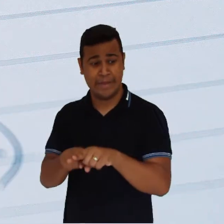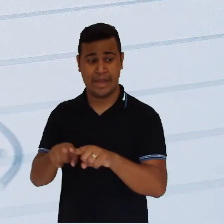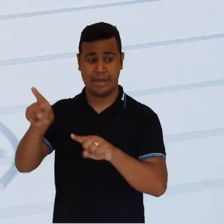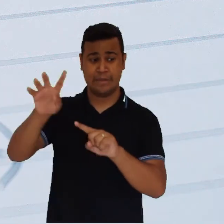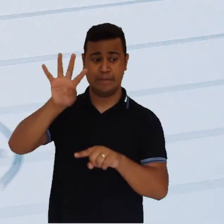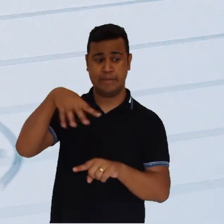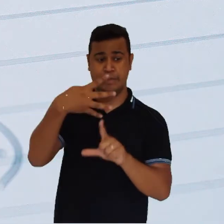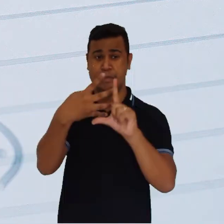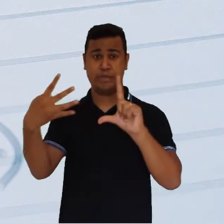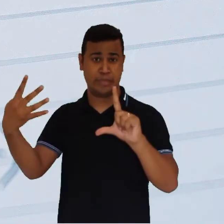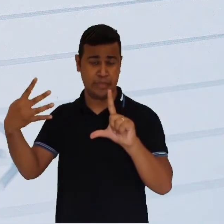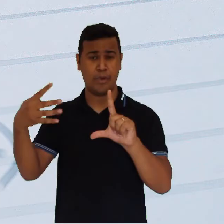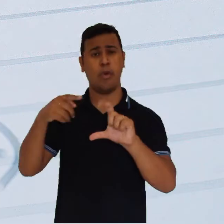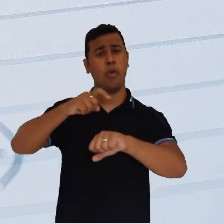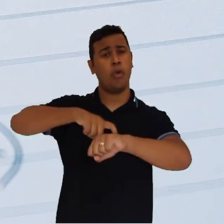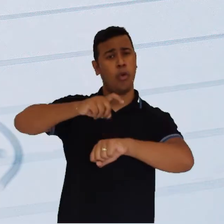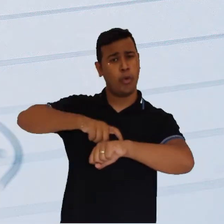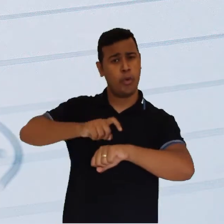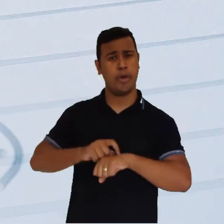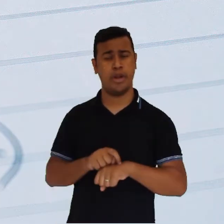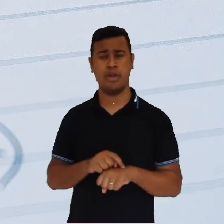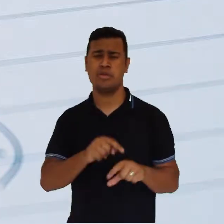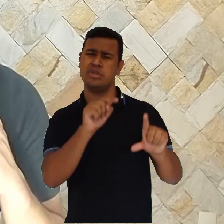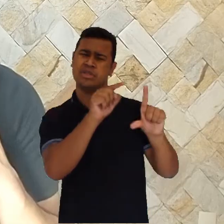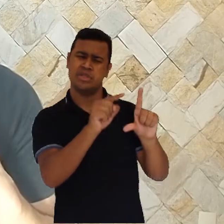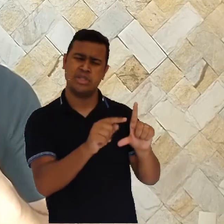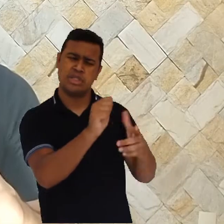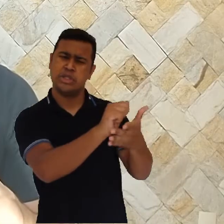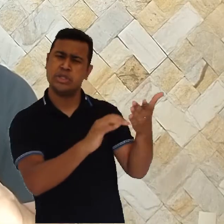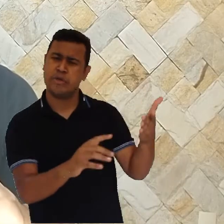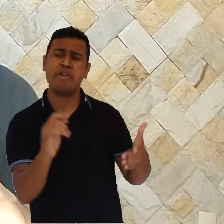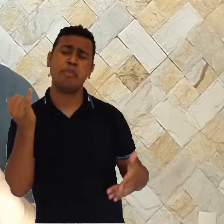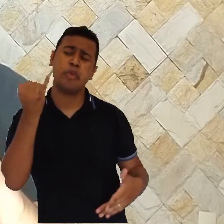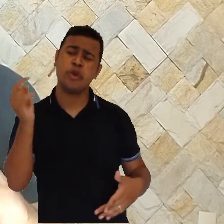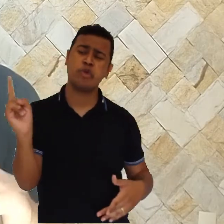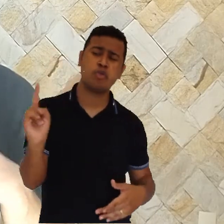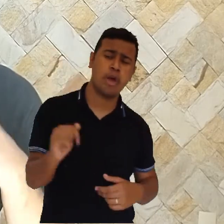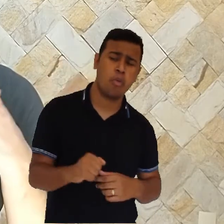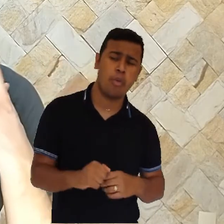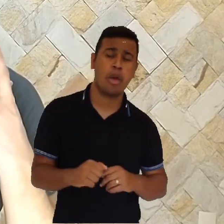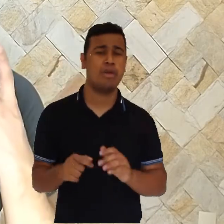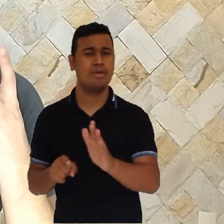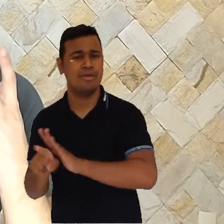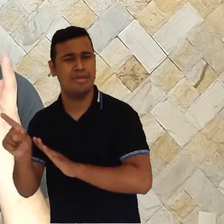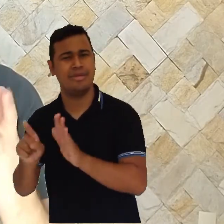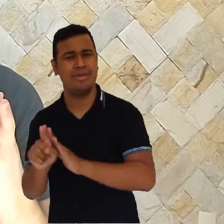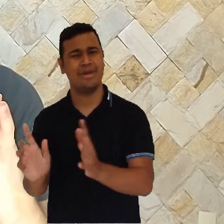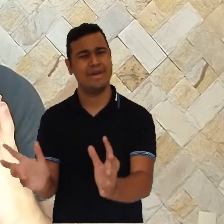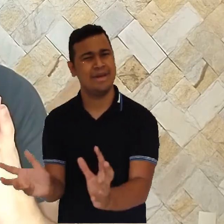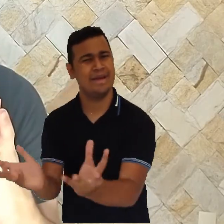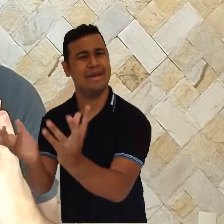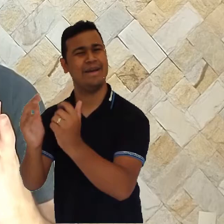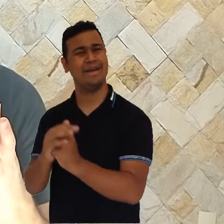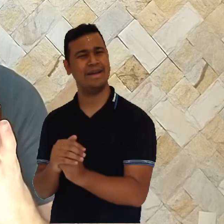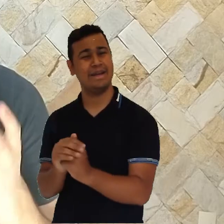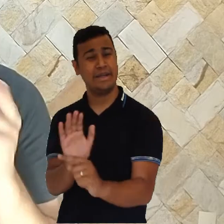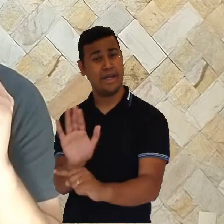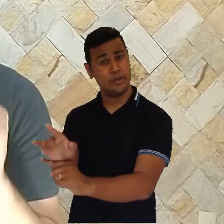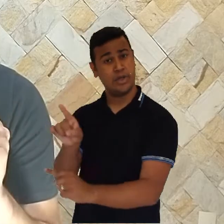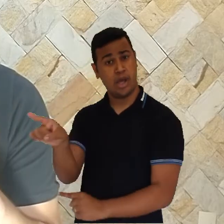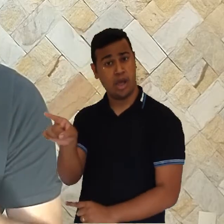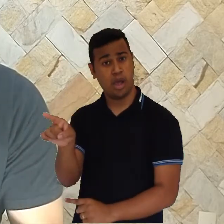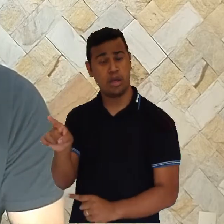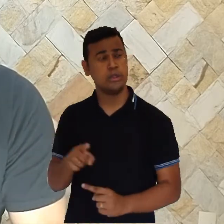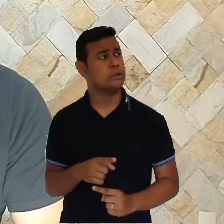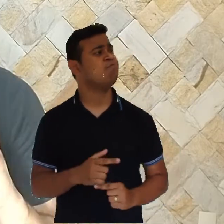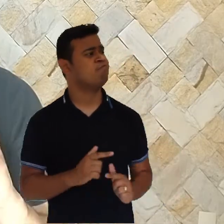dia, como definir se a tarefa é importante ou não e auxiliá-los a encontrarem suas próprias motivações